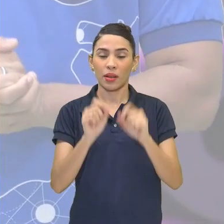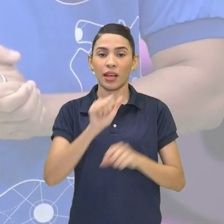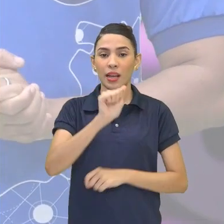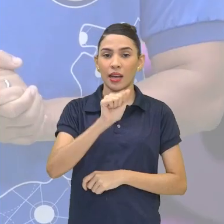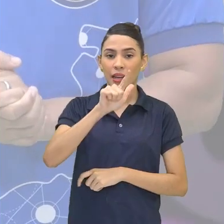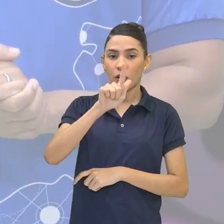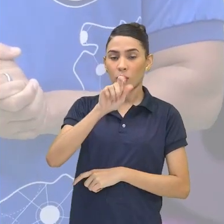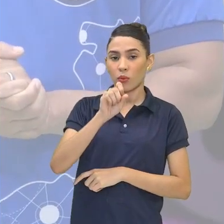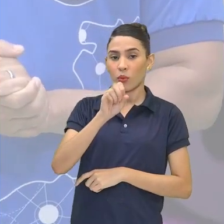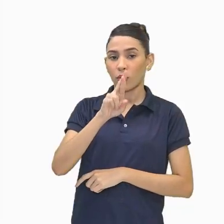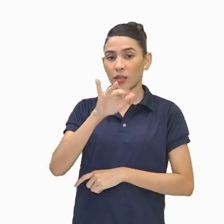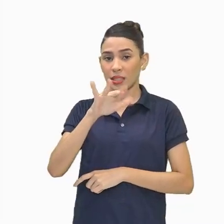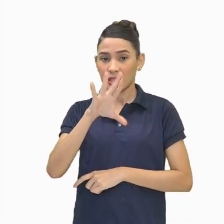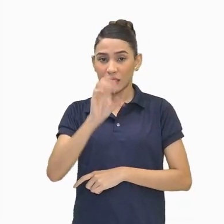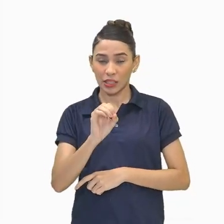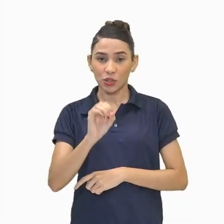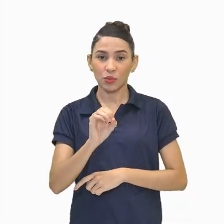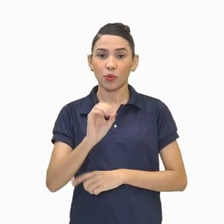da multiplicação.